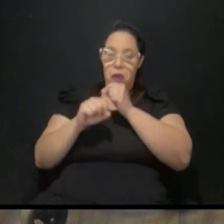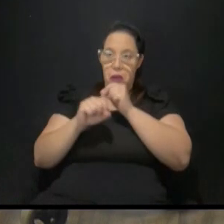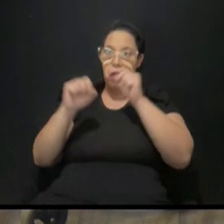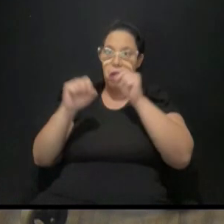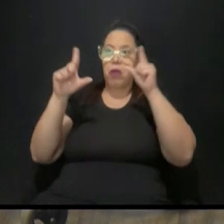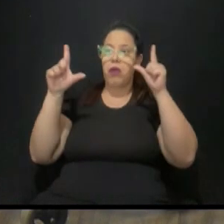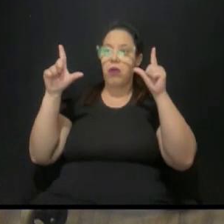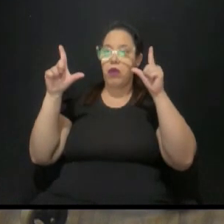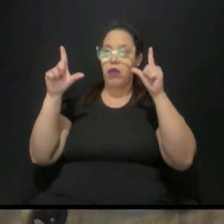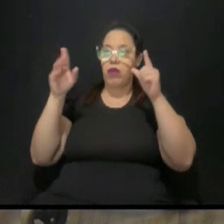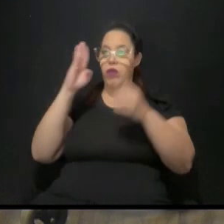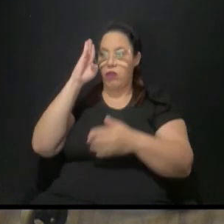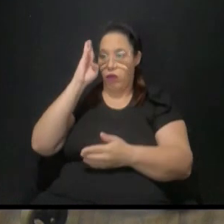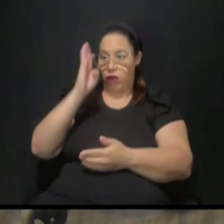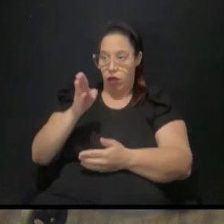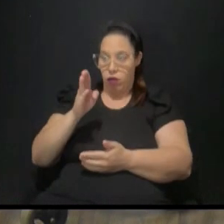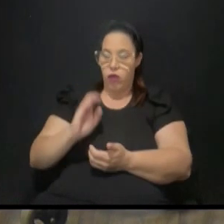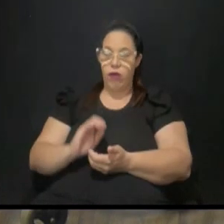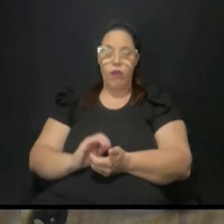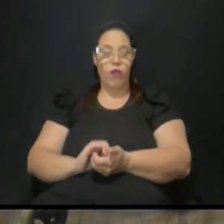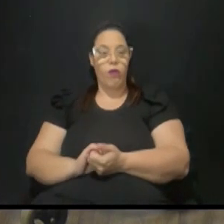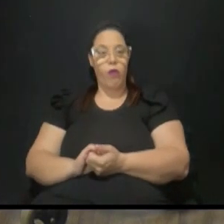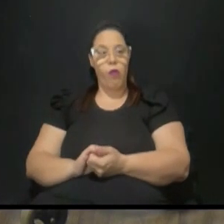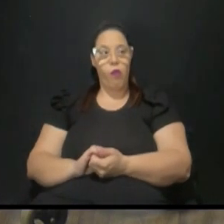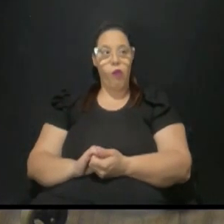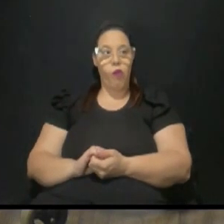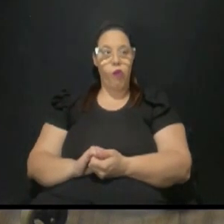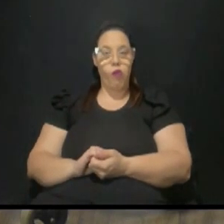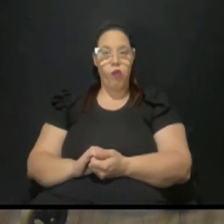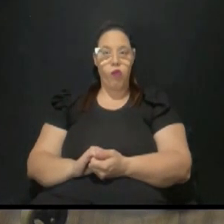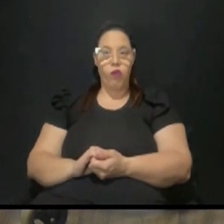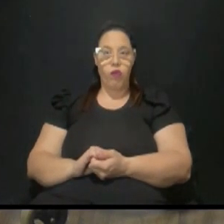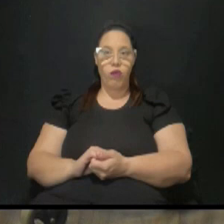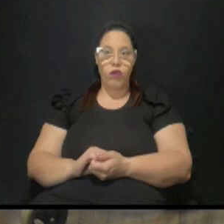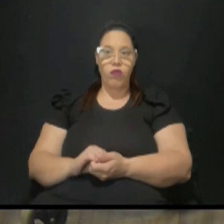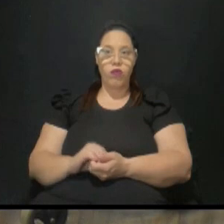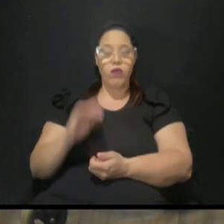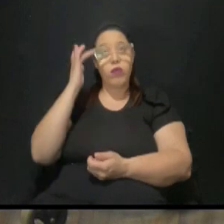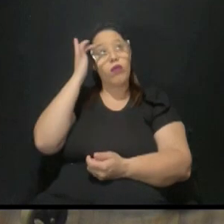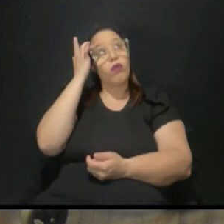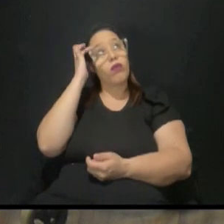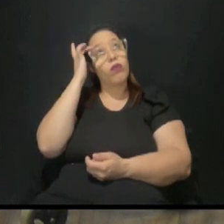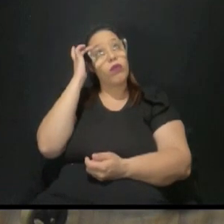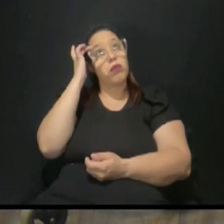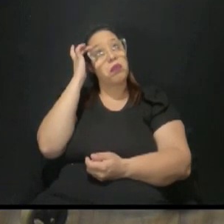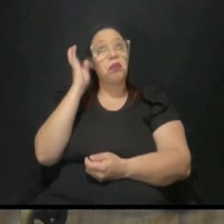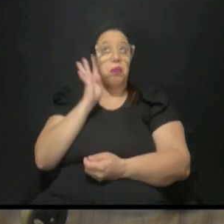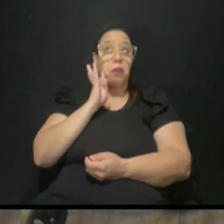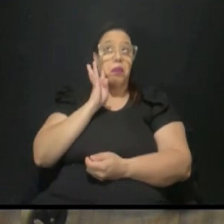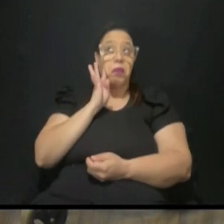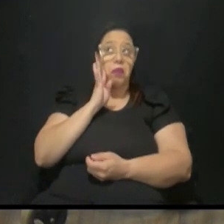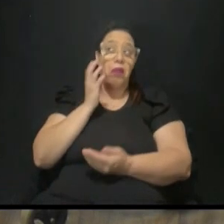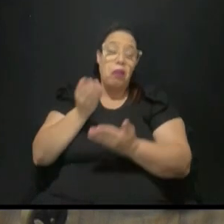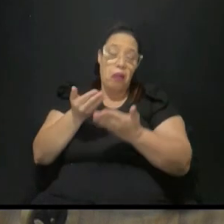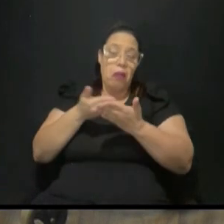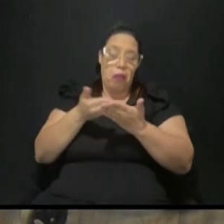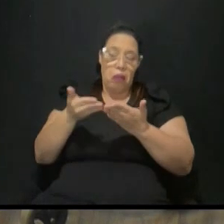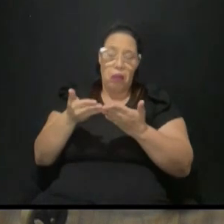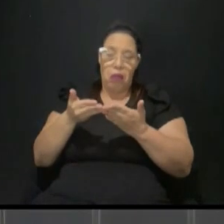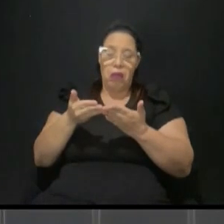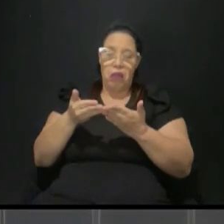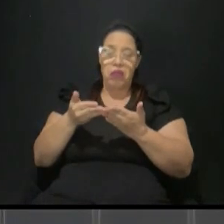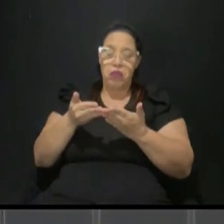principais. Sim. Eu acho bem interessante essa colocação, assim, que